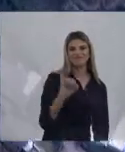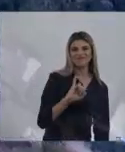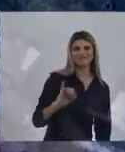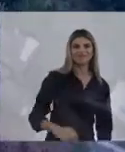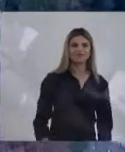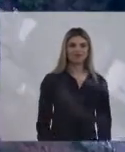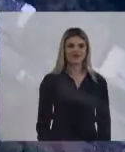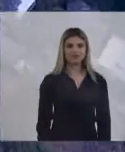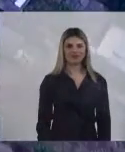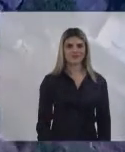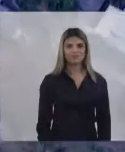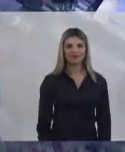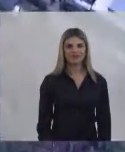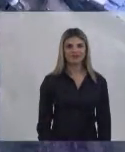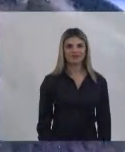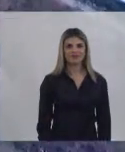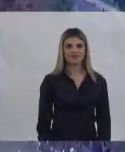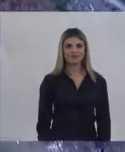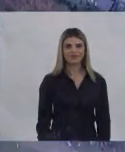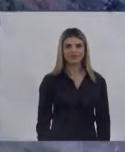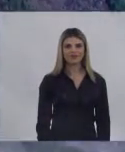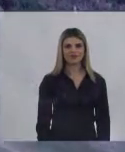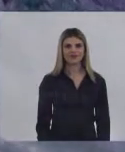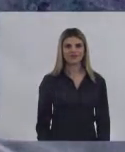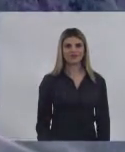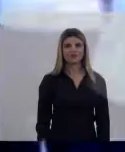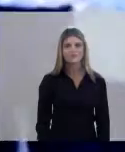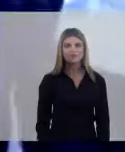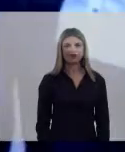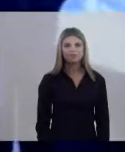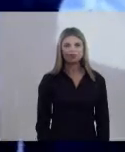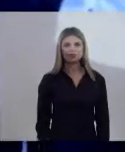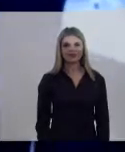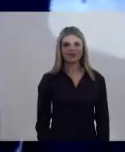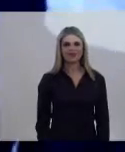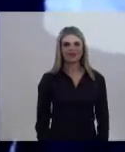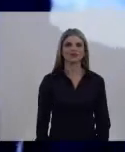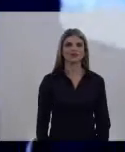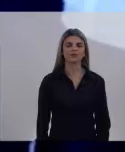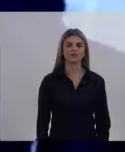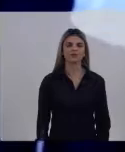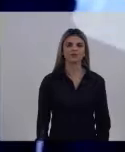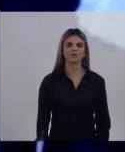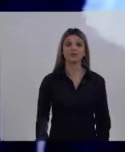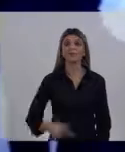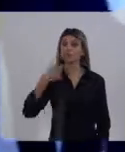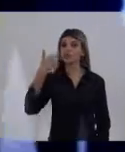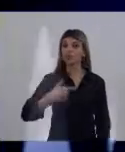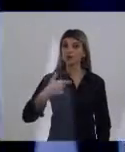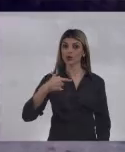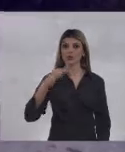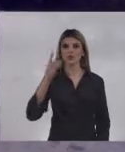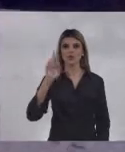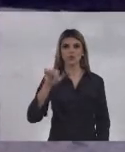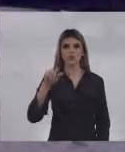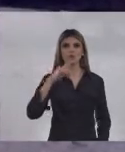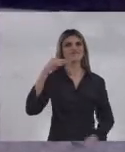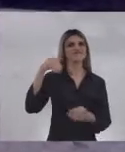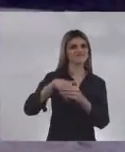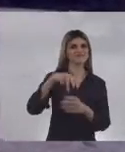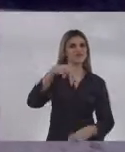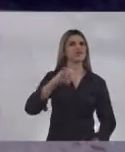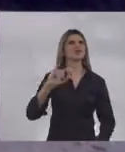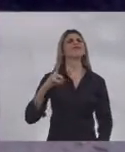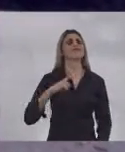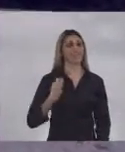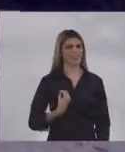em benefício próprio, que nada nunca ia melhorar. Que a base do nosso pensamento, a base